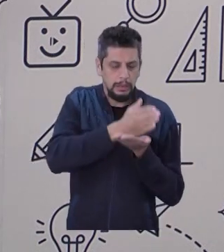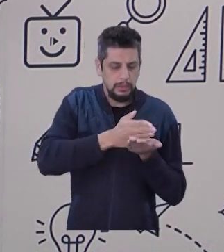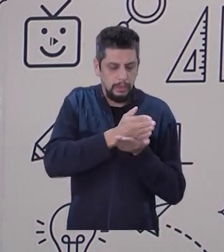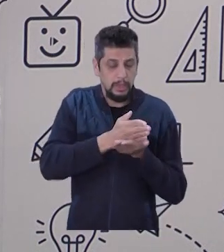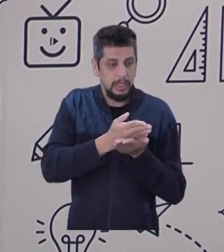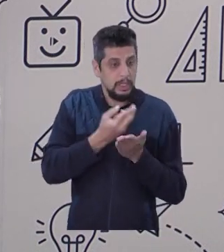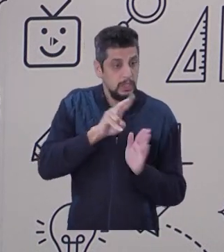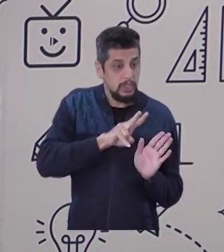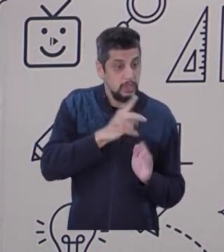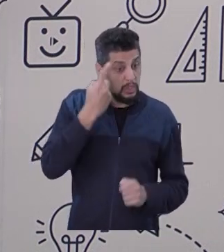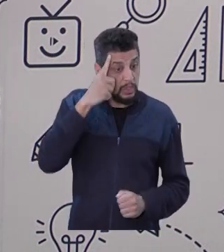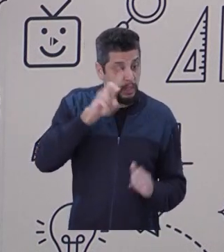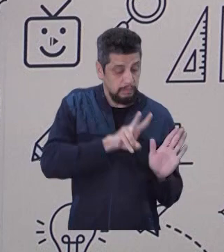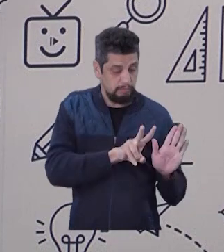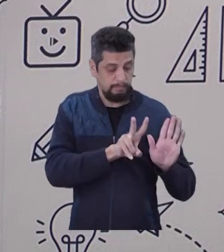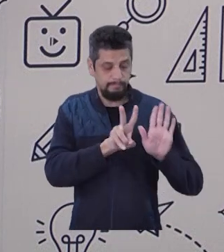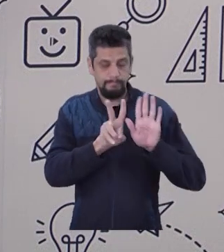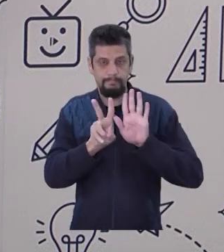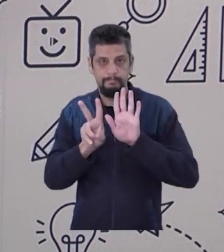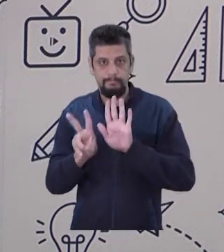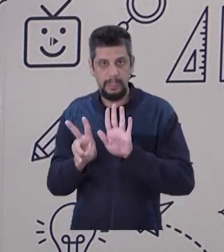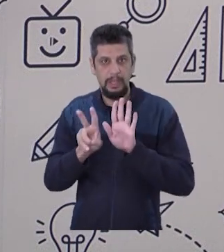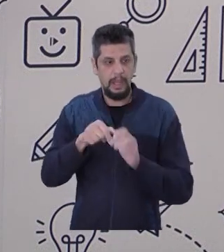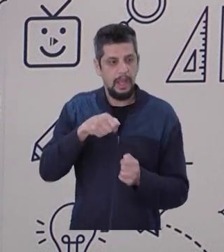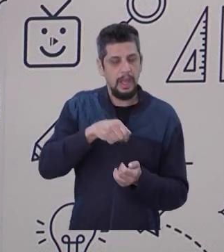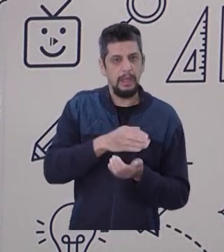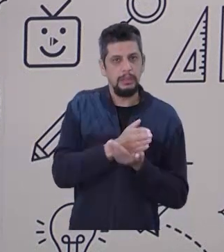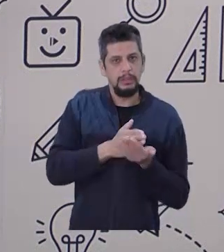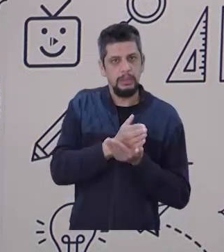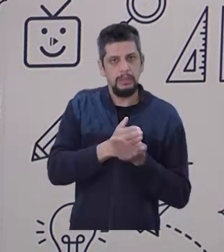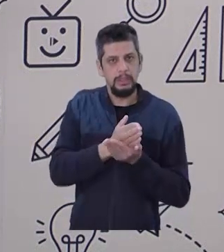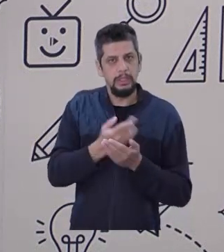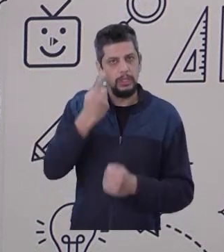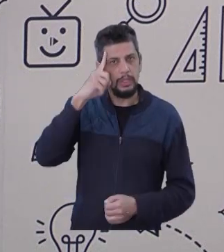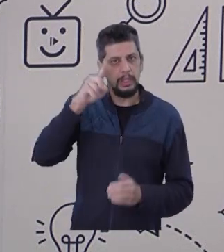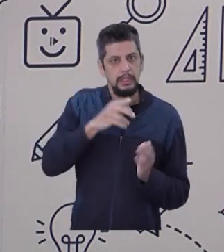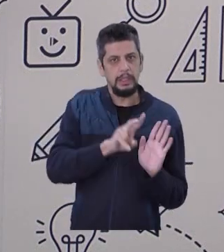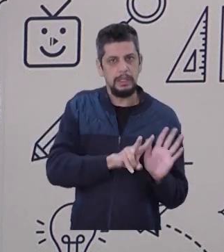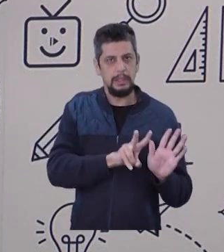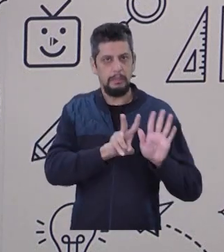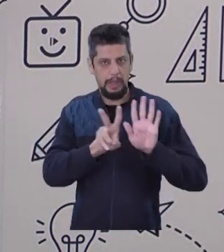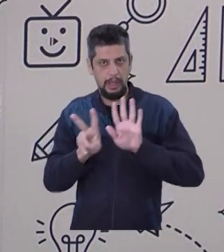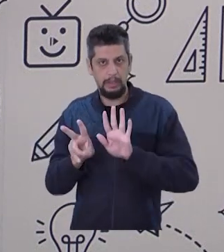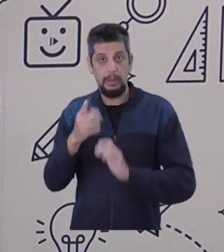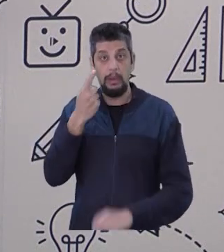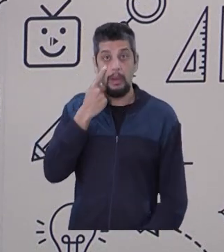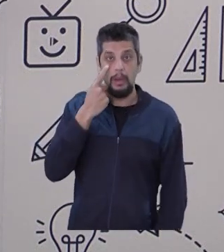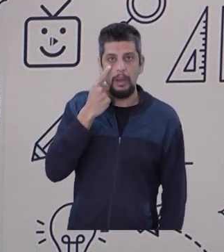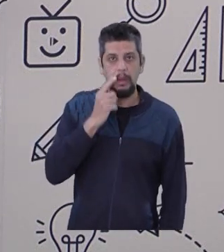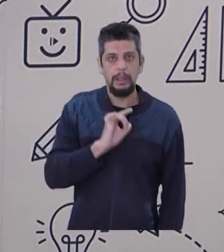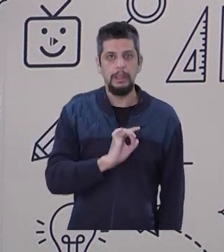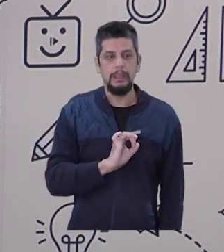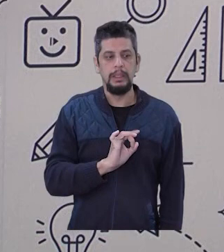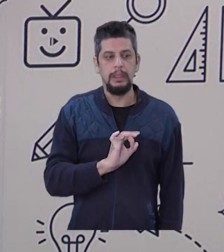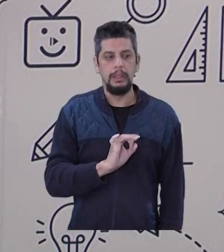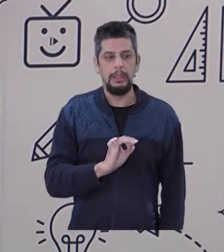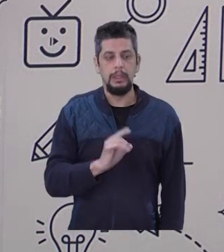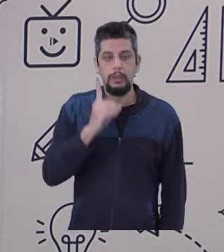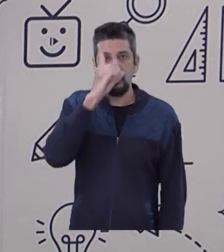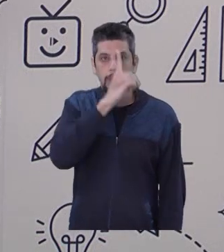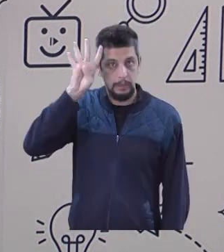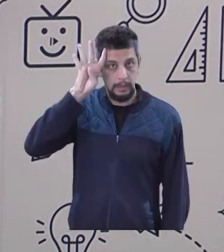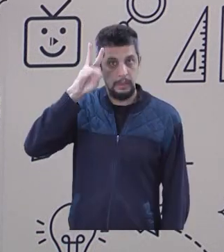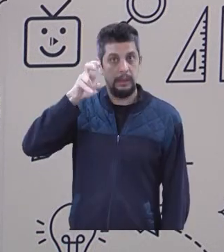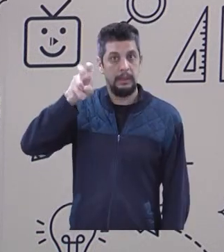semana. Uhum. Né? Empresta um pouquinho aqui, professor. Né? São divididos em dias da semana. Olha lá. E cada, então,